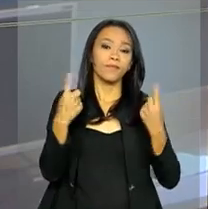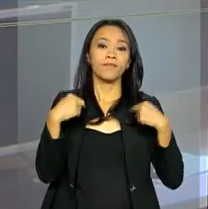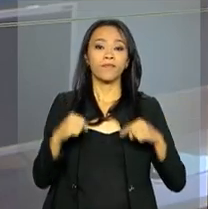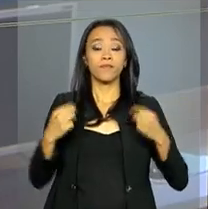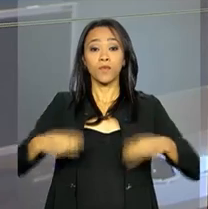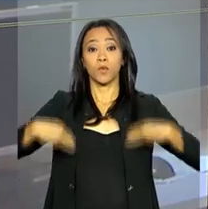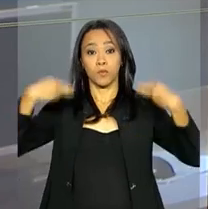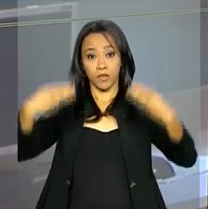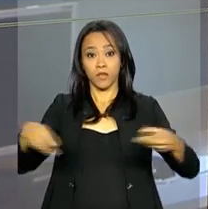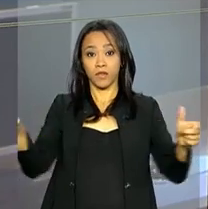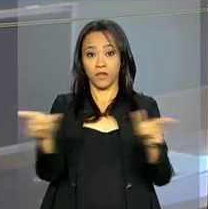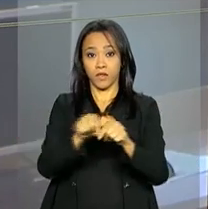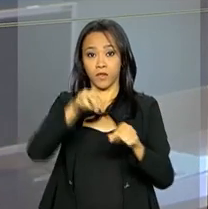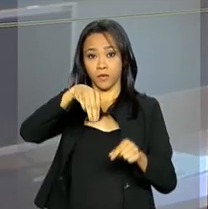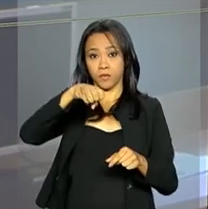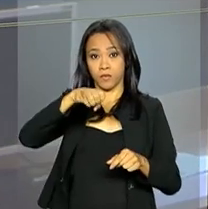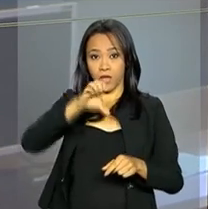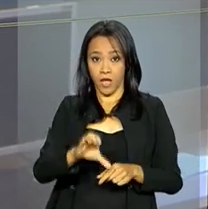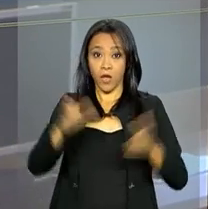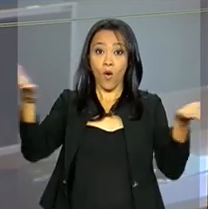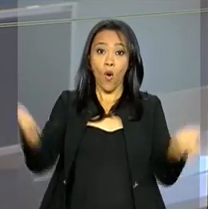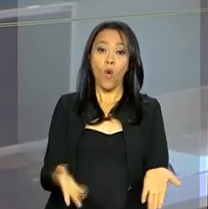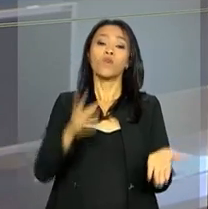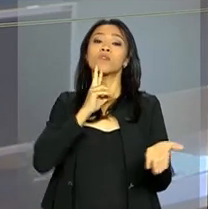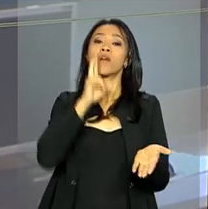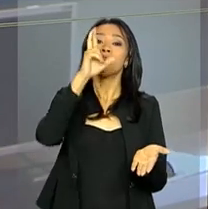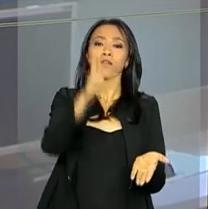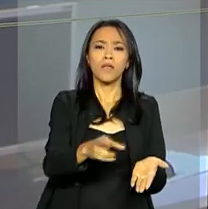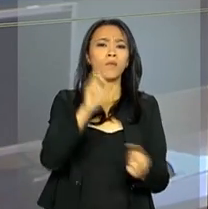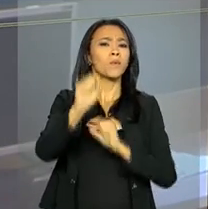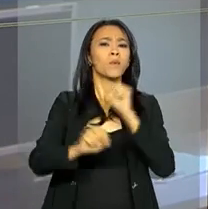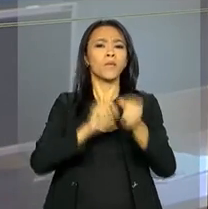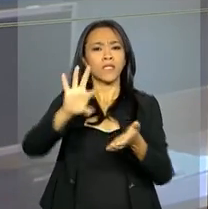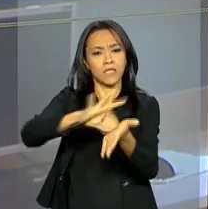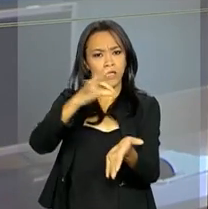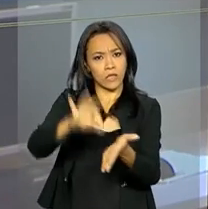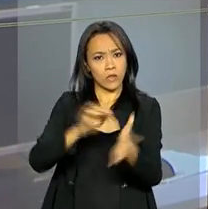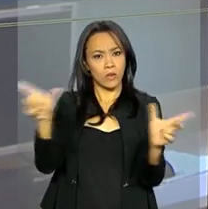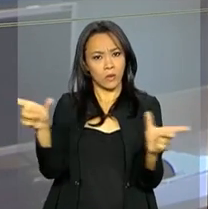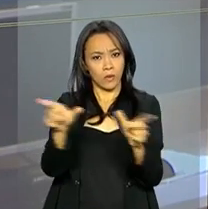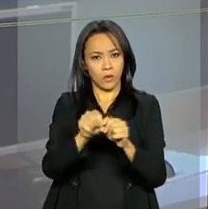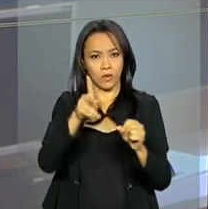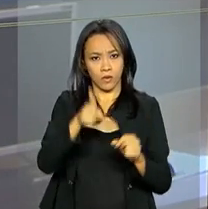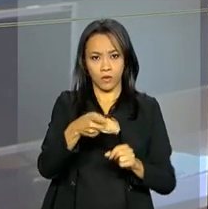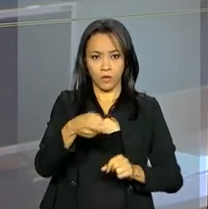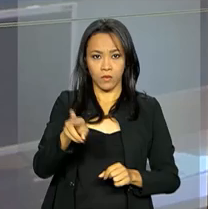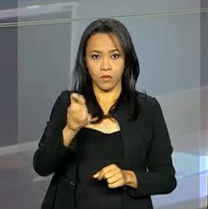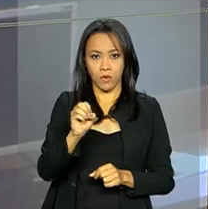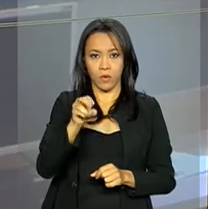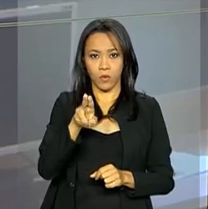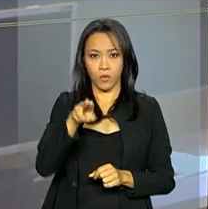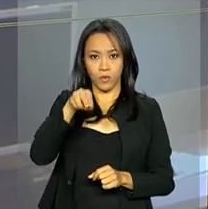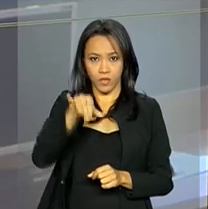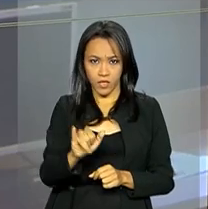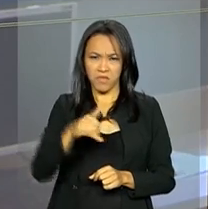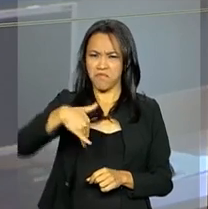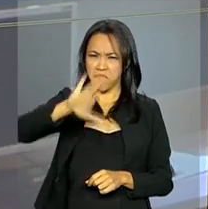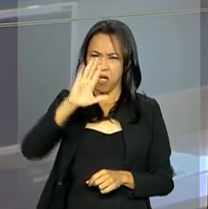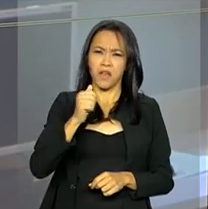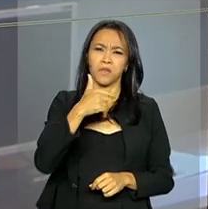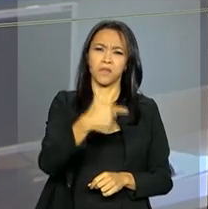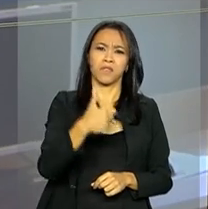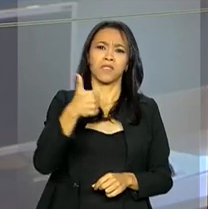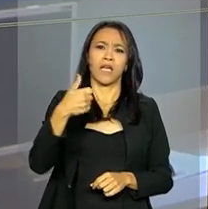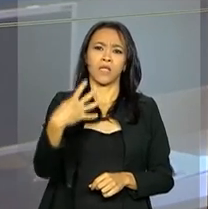O Ministério da Educação divulga hoje o resultado das inscrições do programa Universidade para Todos. Mais de 214